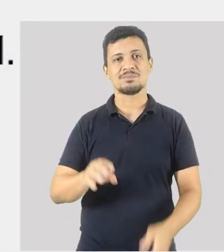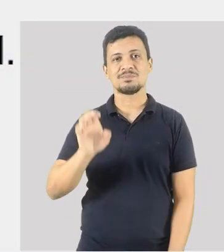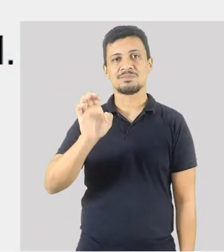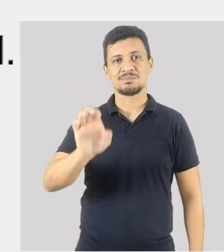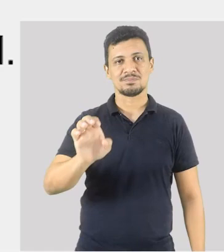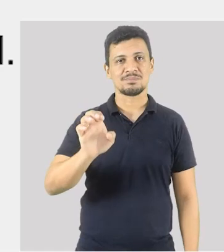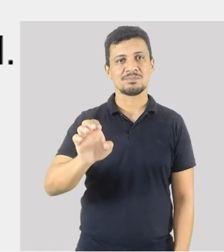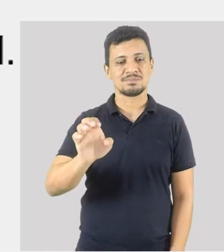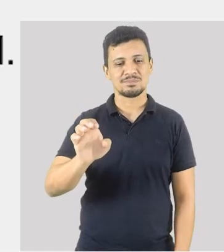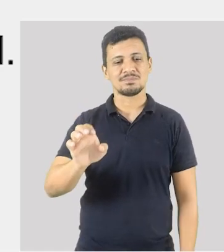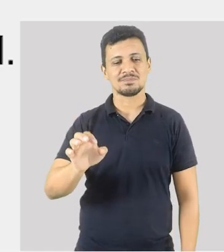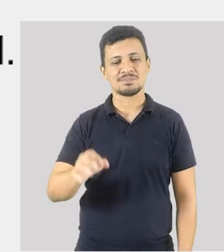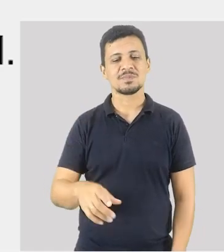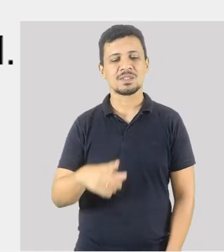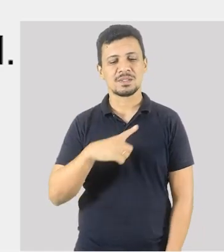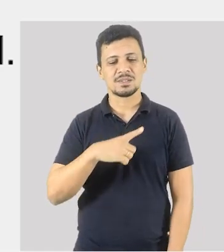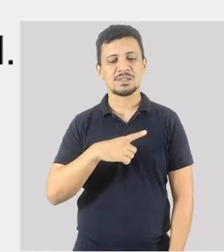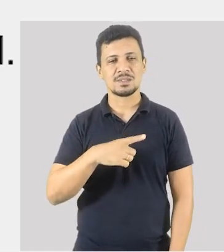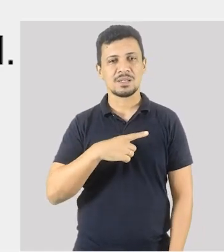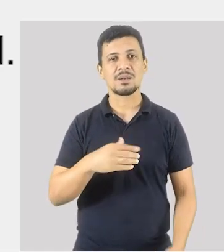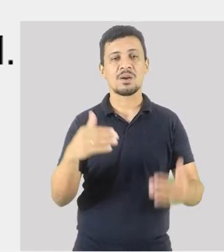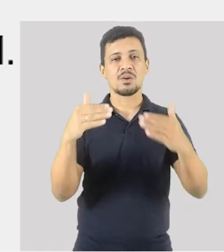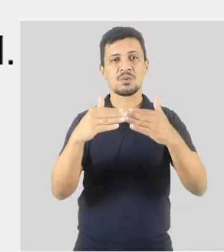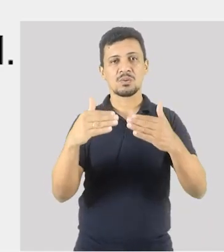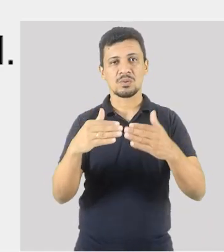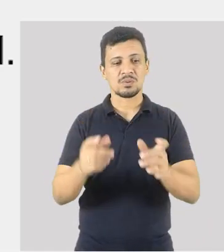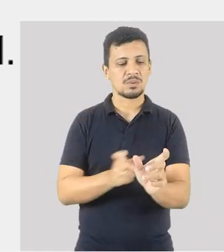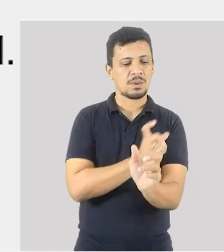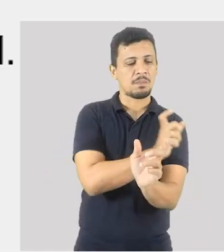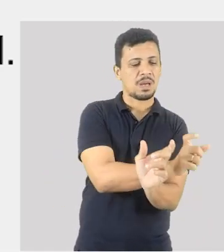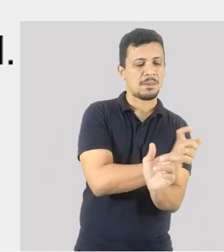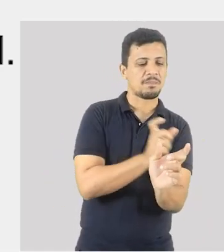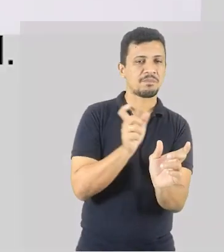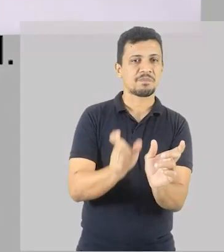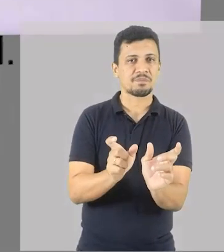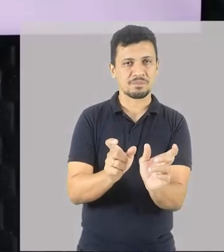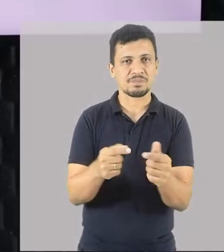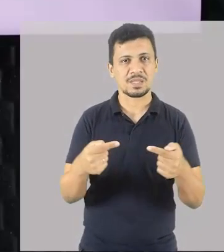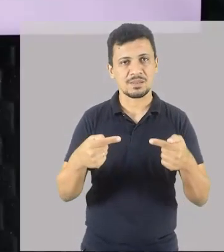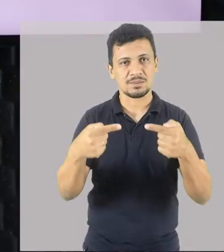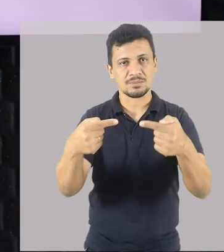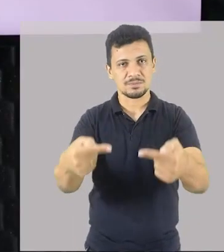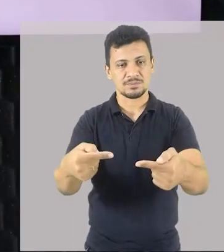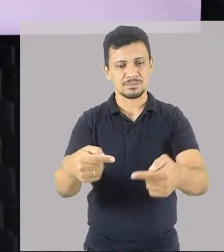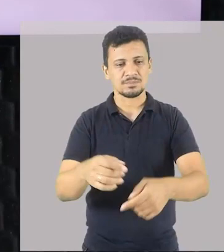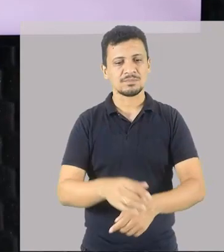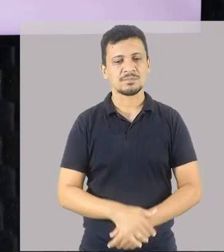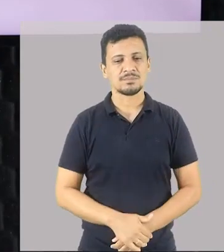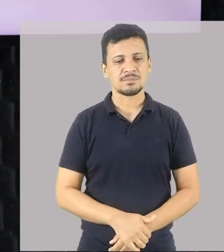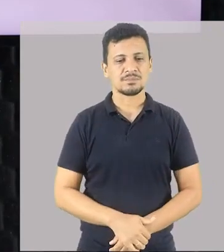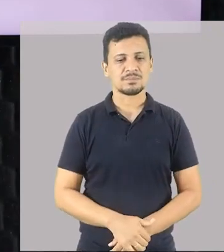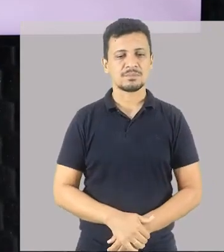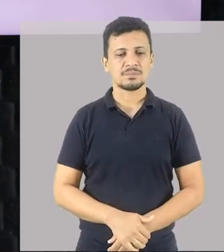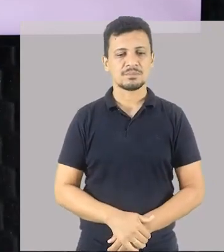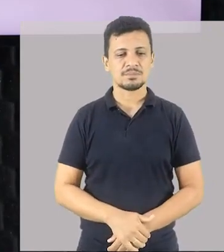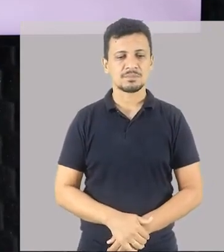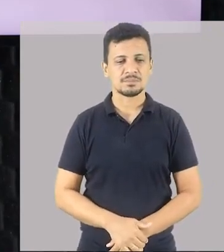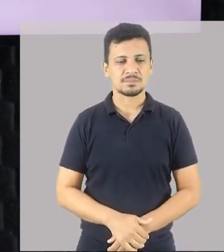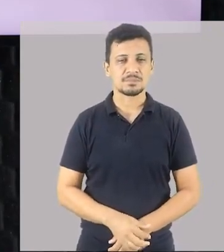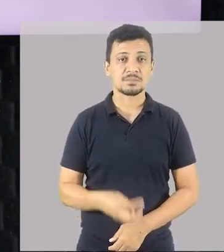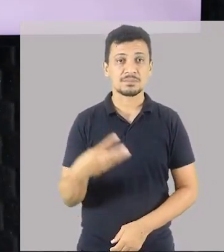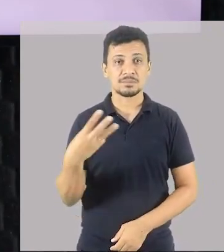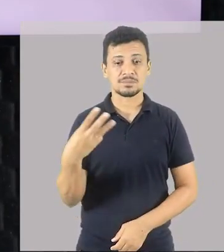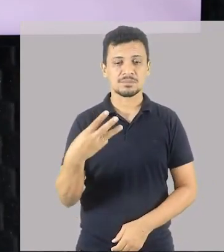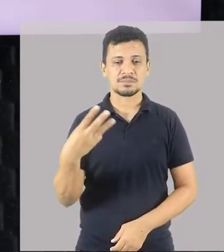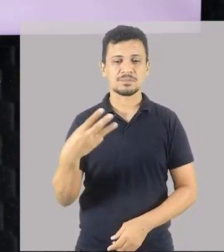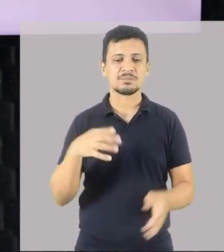derivação parasintética. Eu tenho a associação dos dois afixos simultaneamente, tá? É o reconhecimento. Na